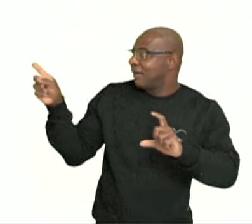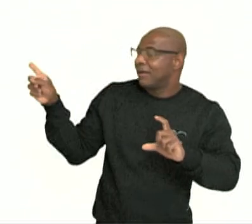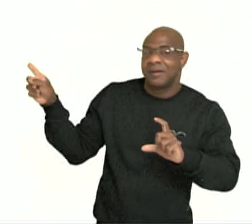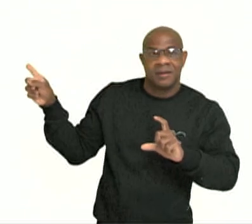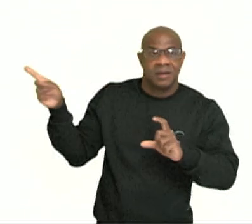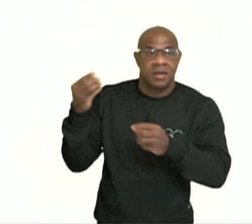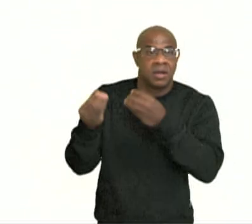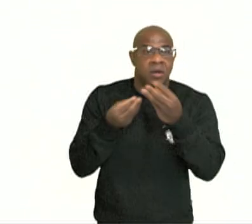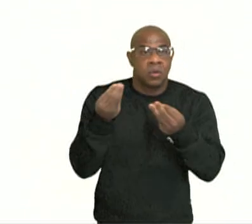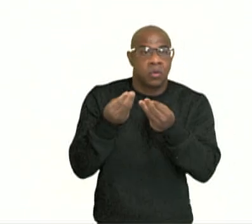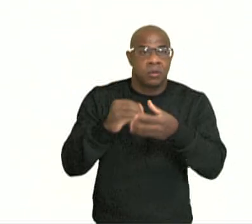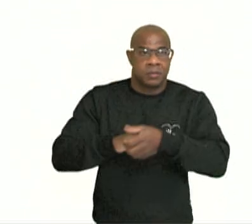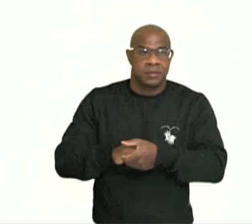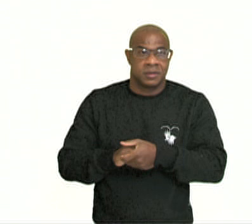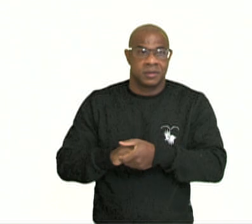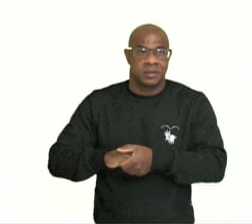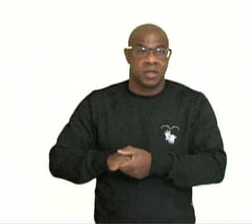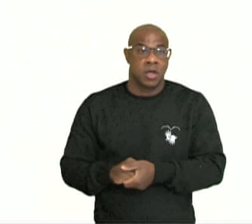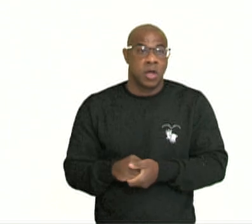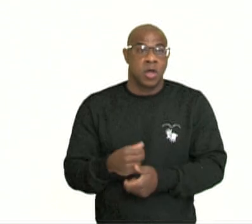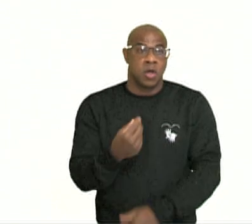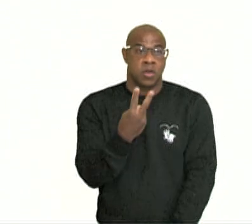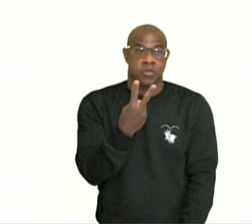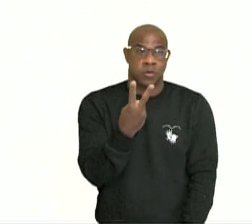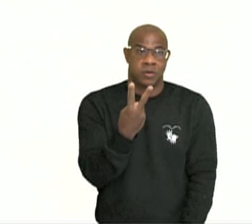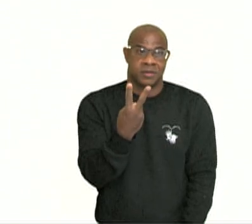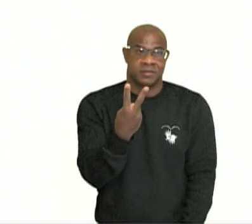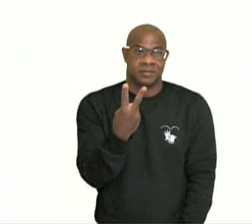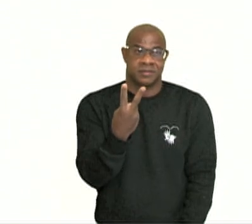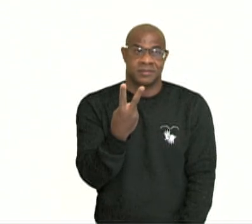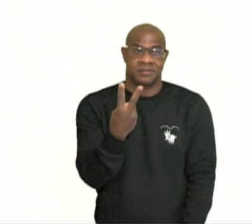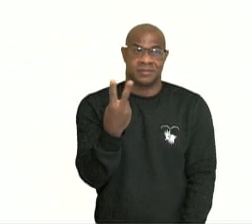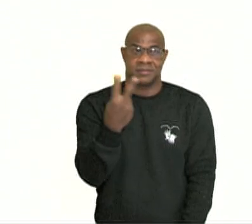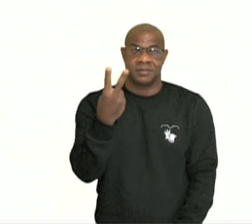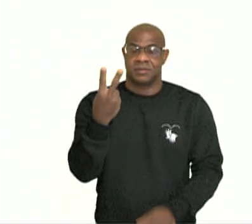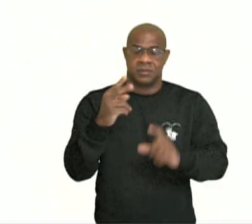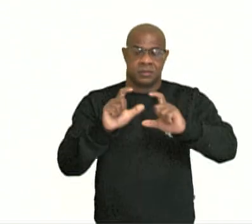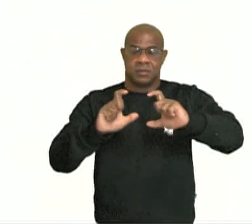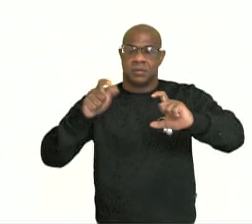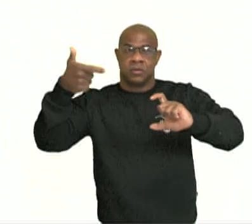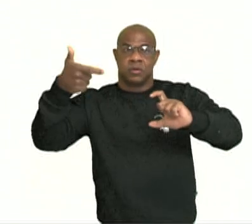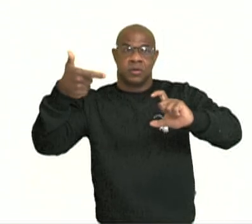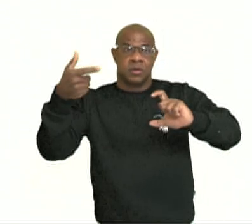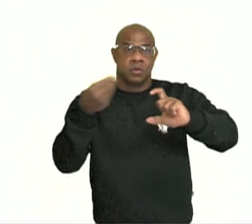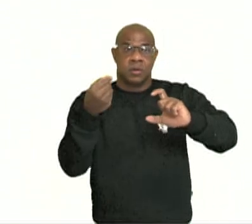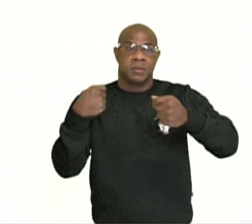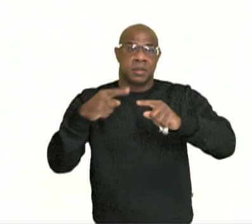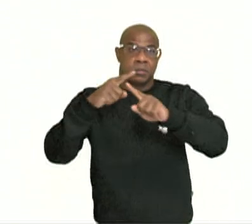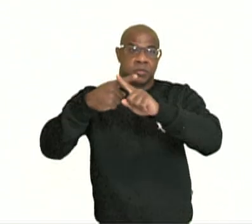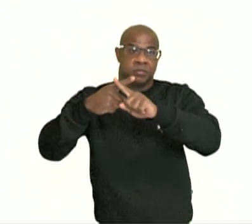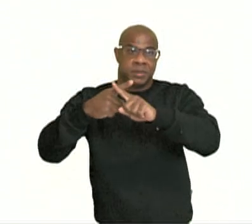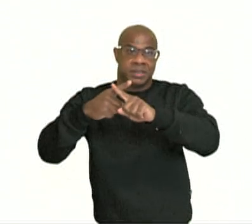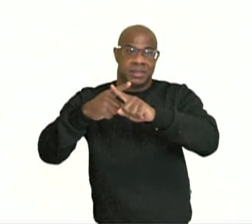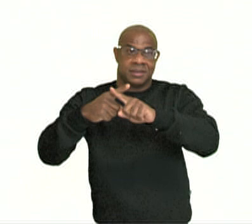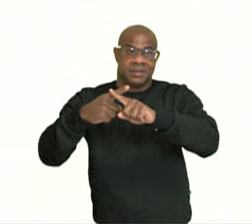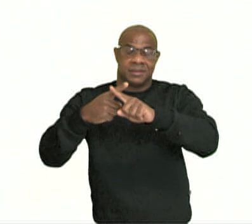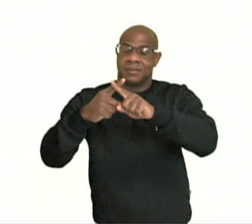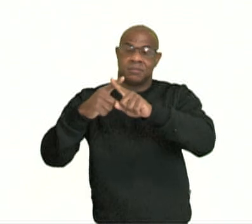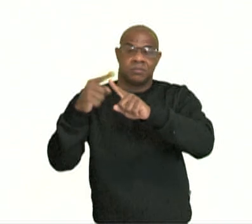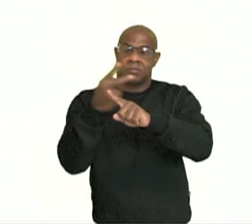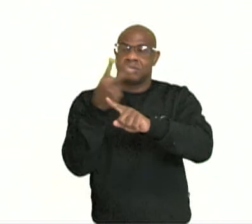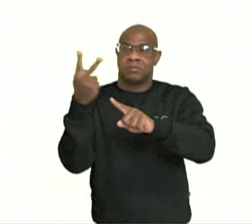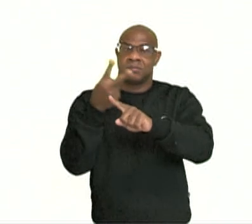nós desmanchamos esses dois expoentes? Multiplicando os dois. 4 vezes 2, 8, e aqui 2 vezes